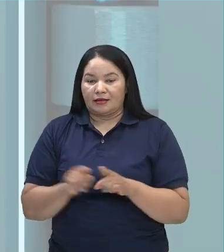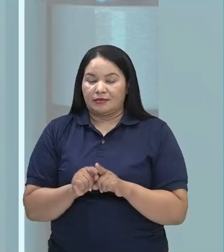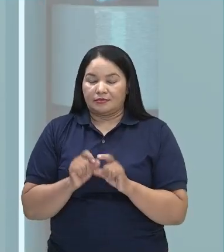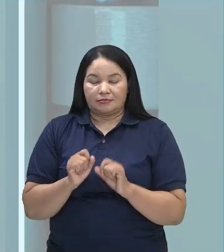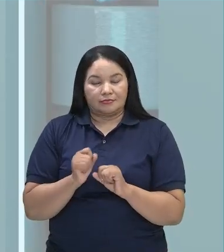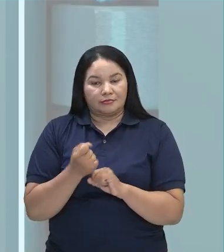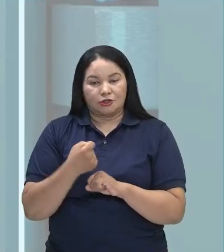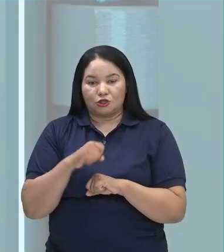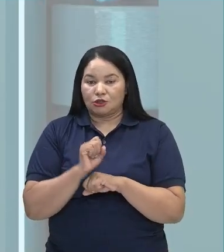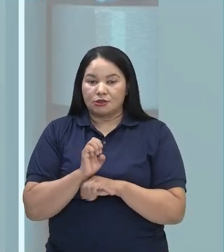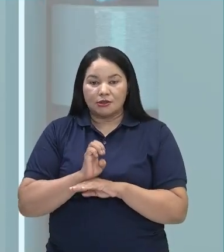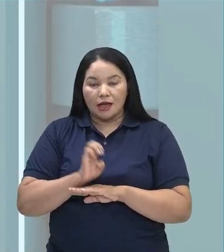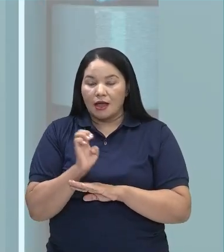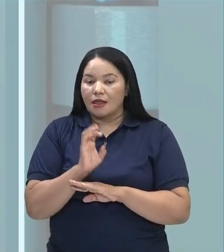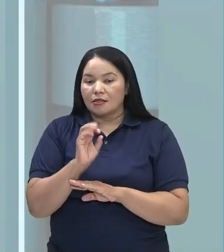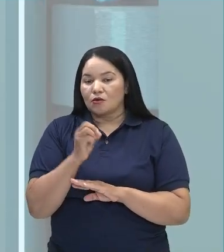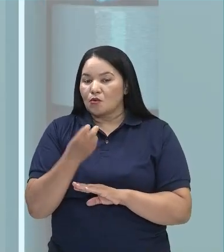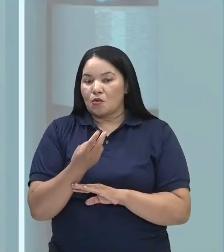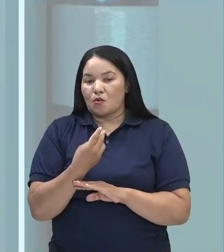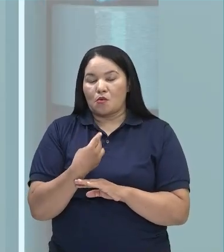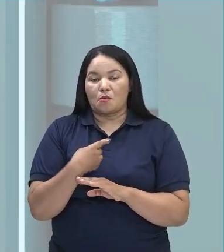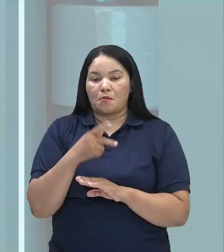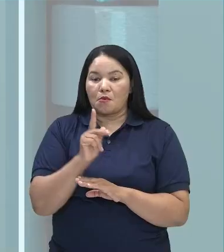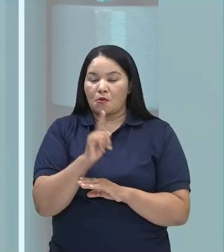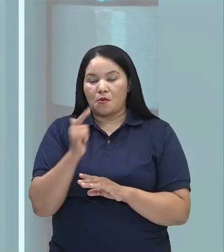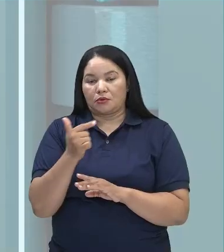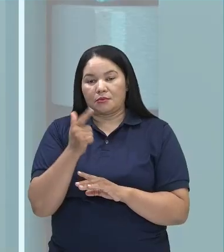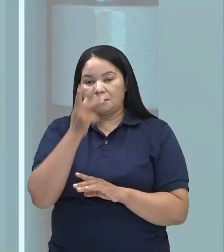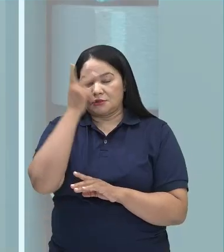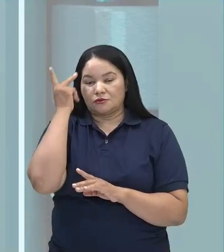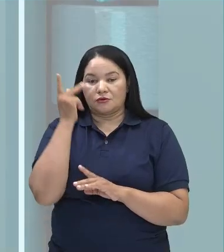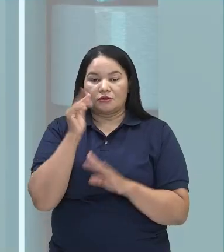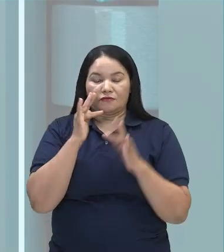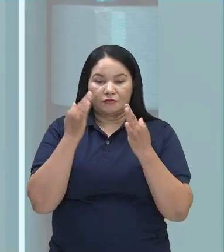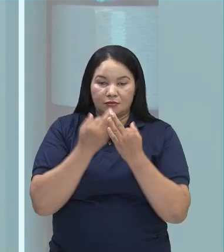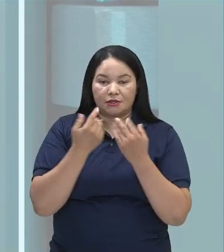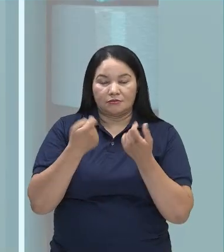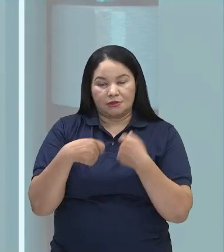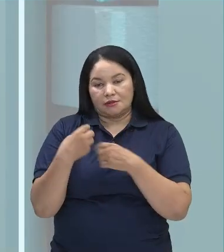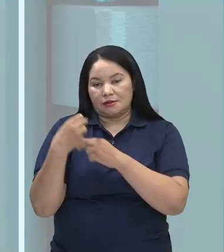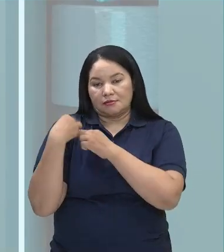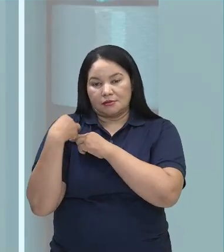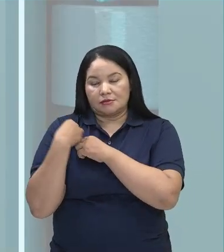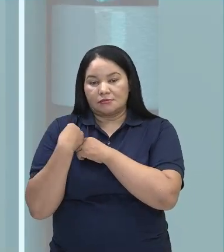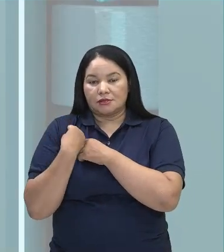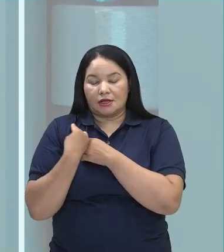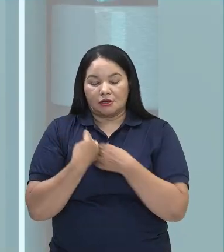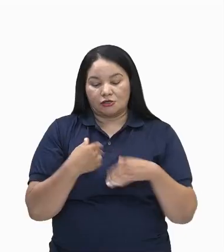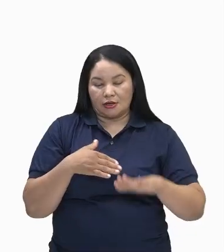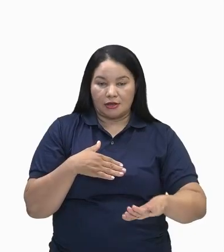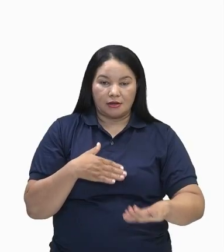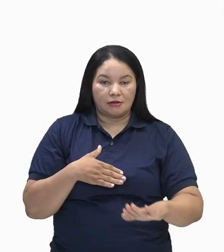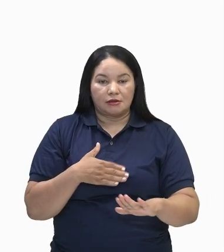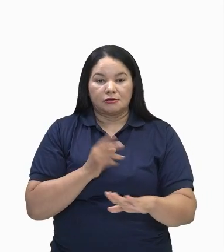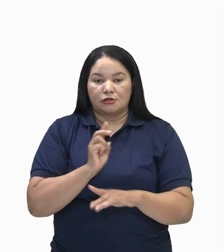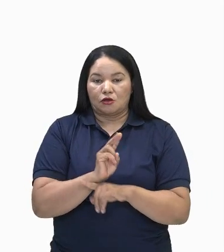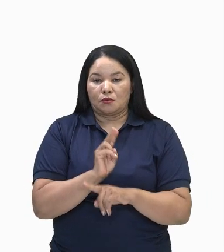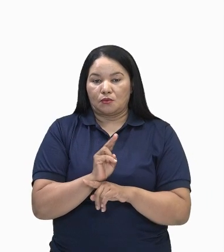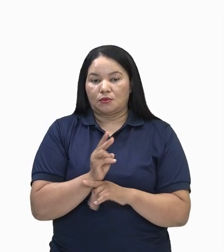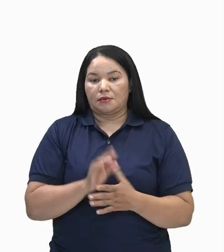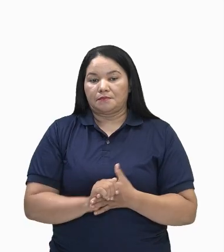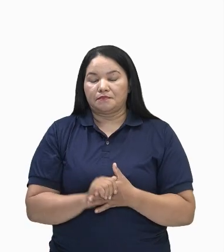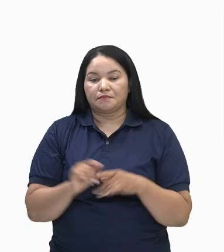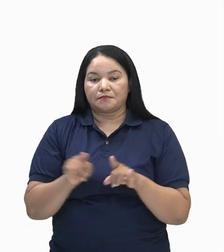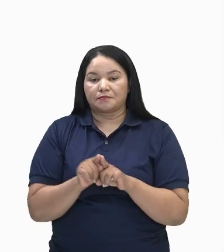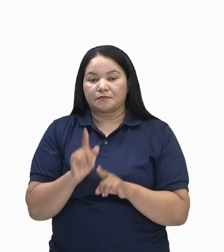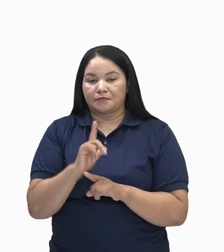ou alguém da família vai ter que se responsabilizar por essa criança. Então, a sociedade, como aqui,